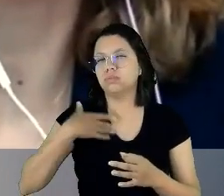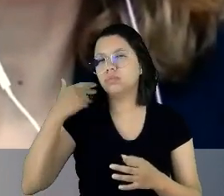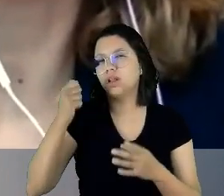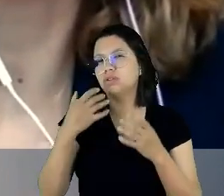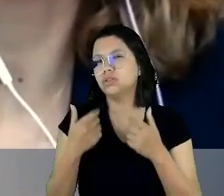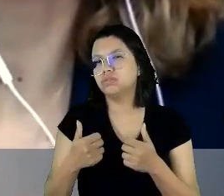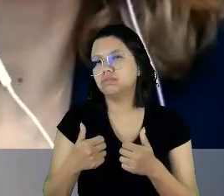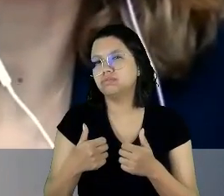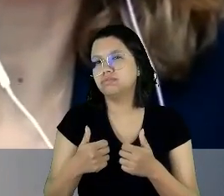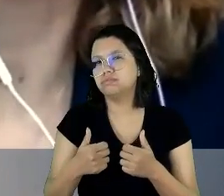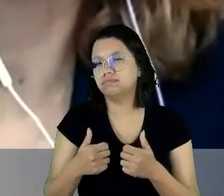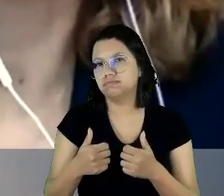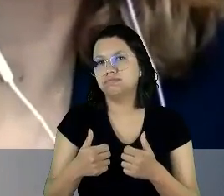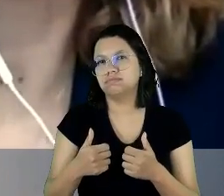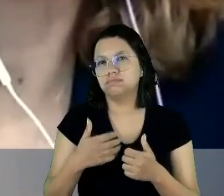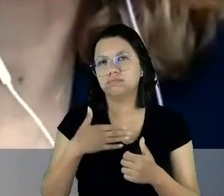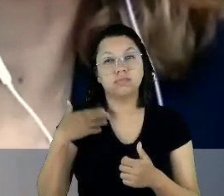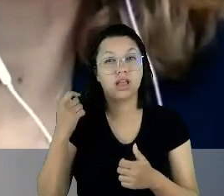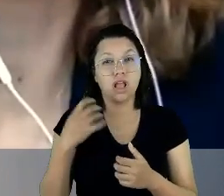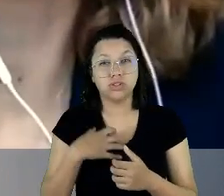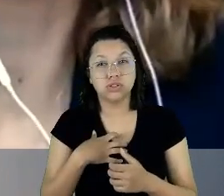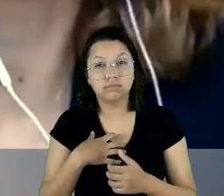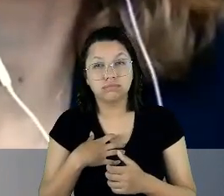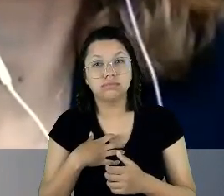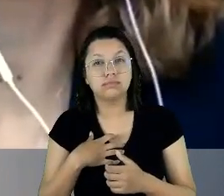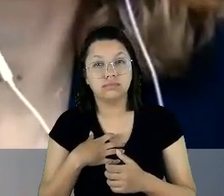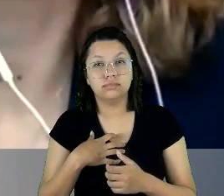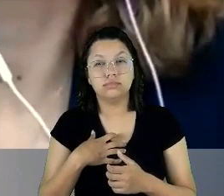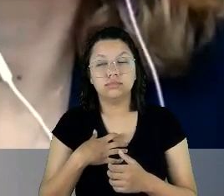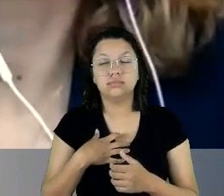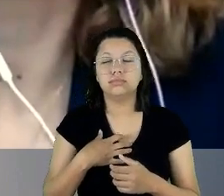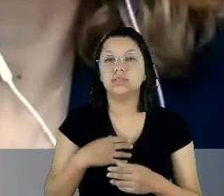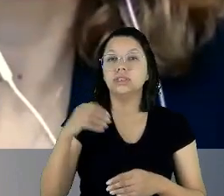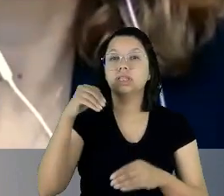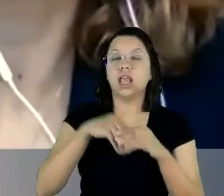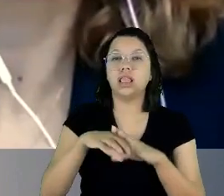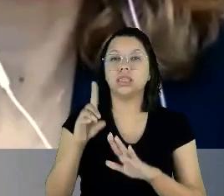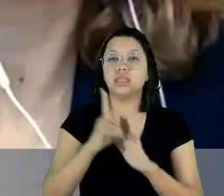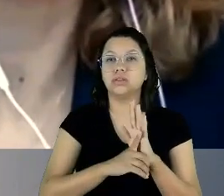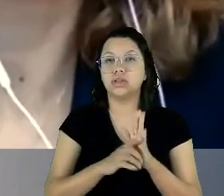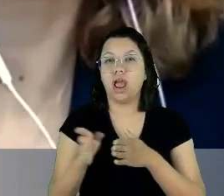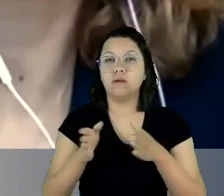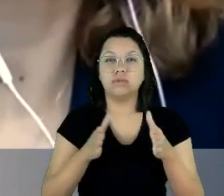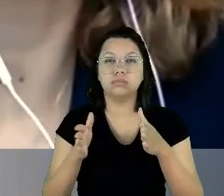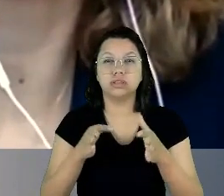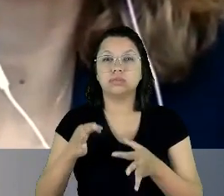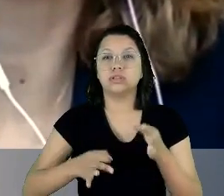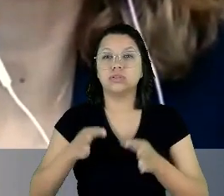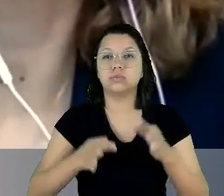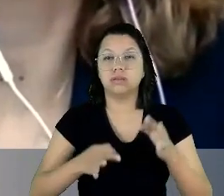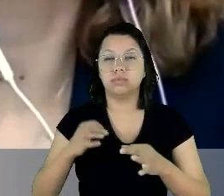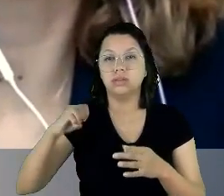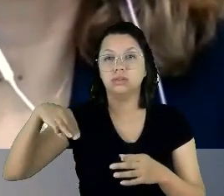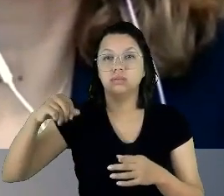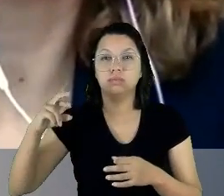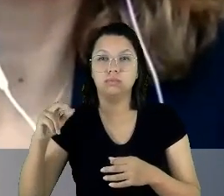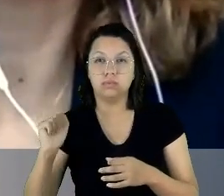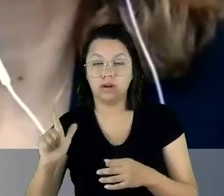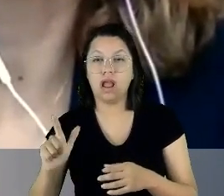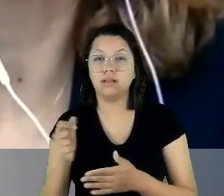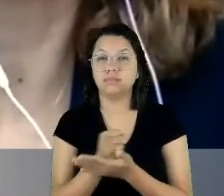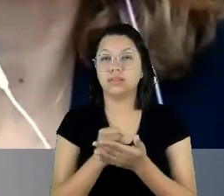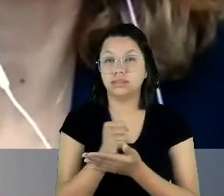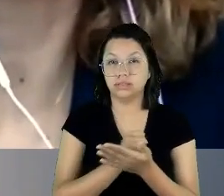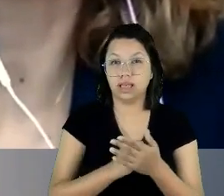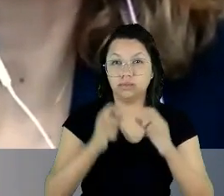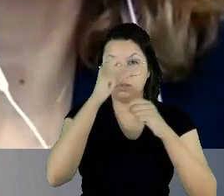maneira possível. Se houve, dentro do direito, um espaço para julgamentos morais e com base